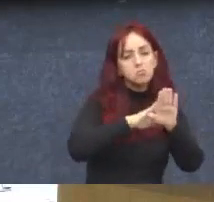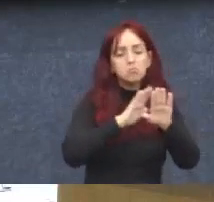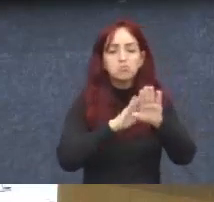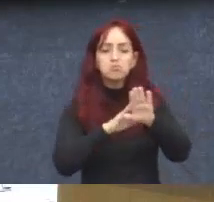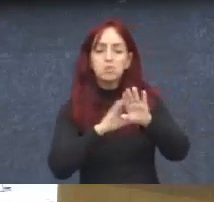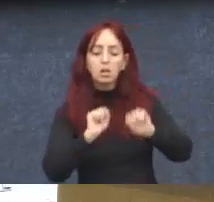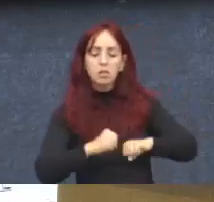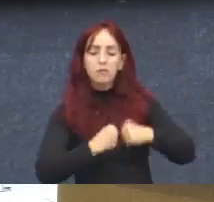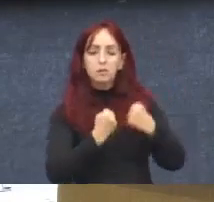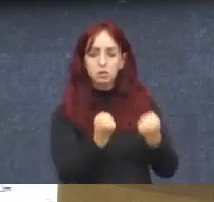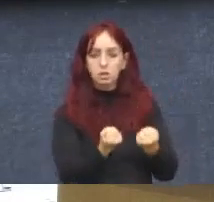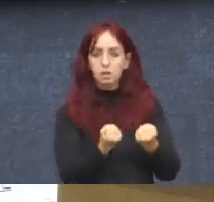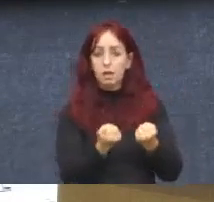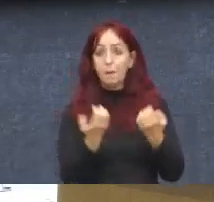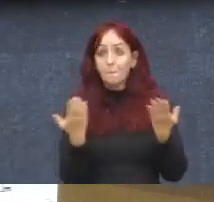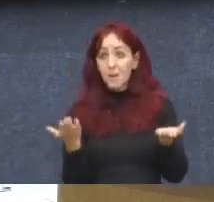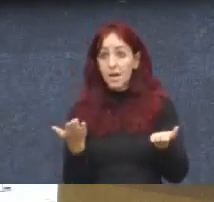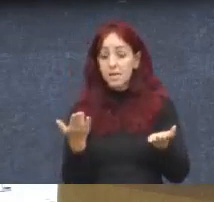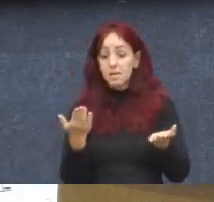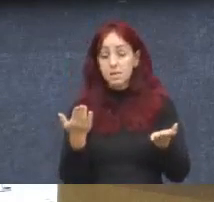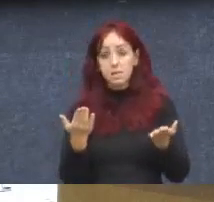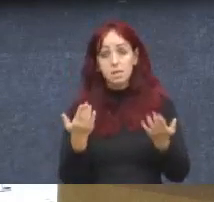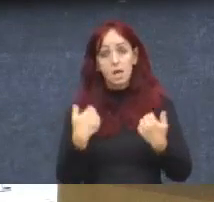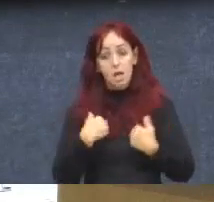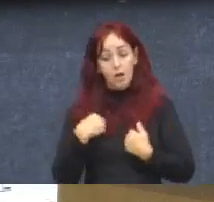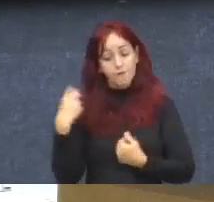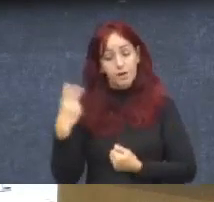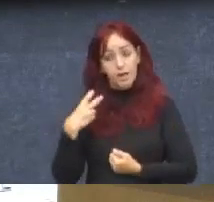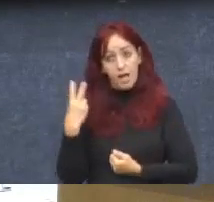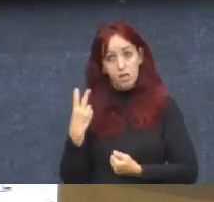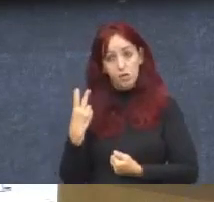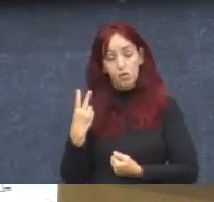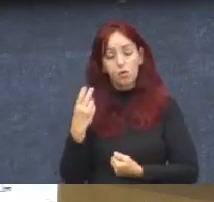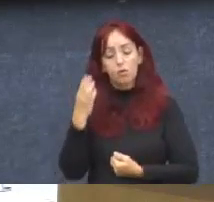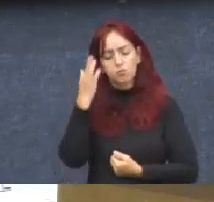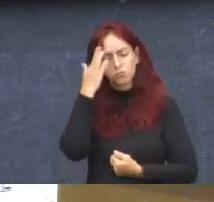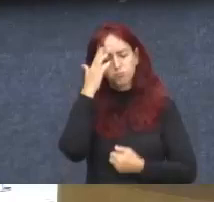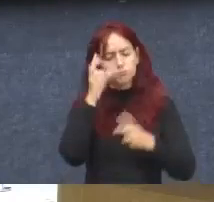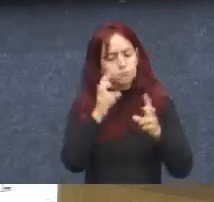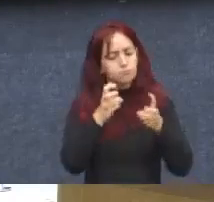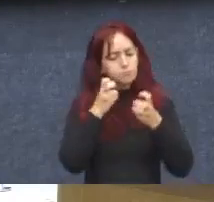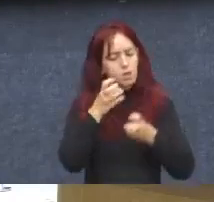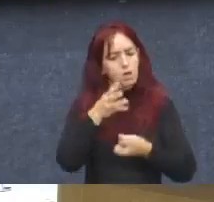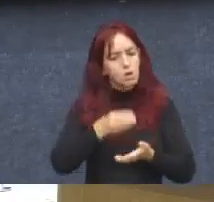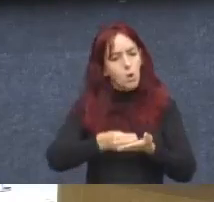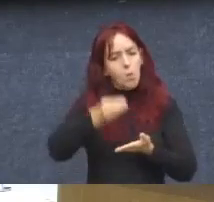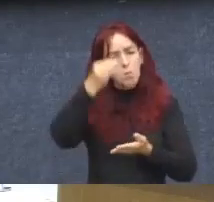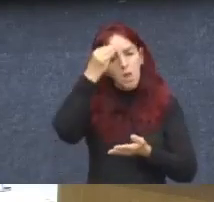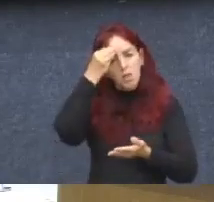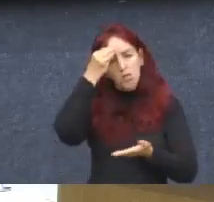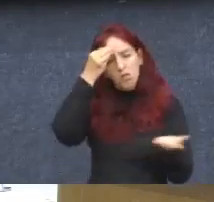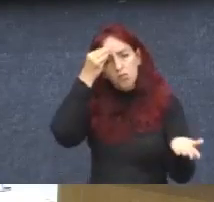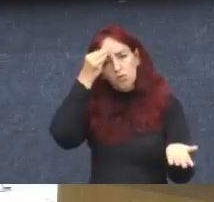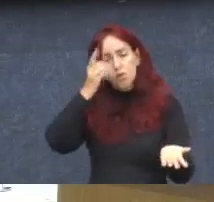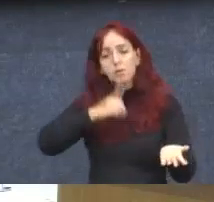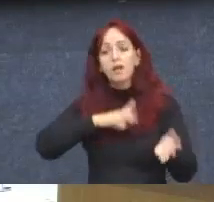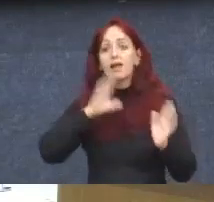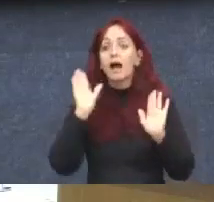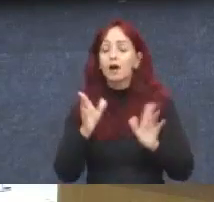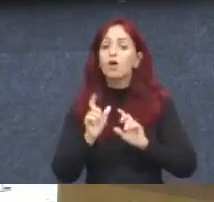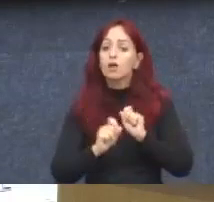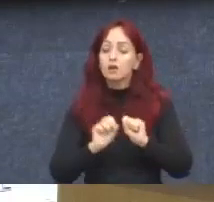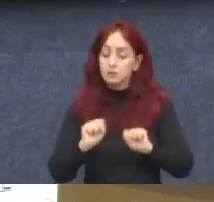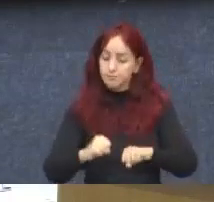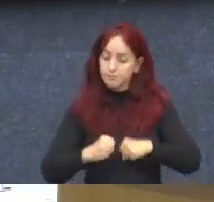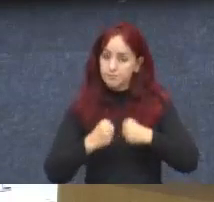defendida. Mas este vereador, ouvindo, compreendendo, tem a missão agora de fazer essa